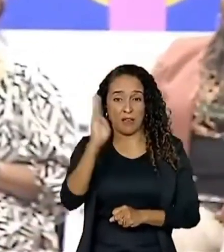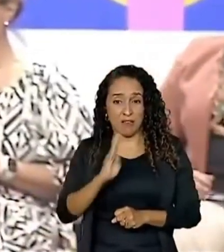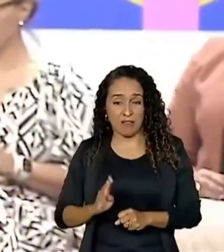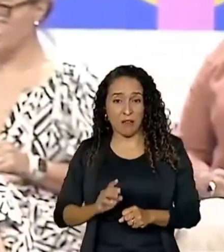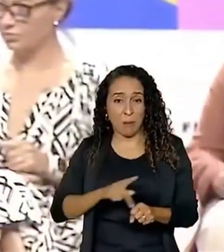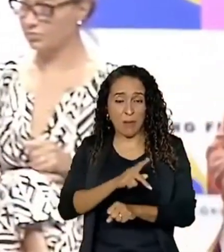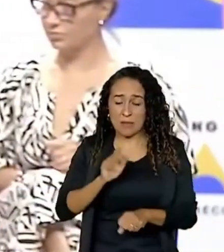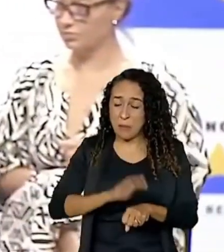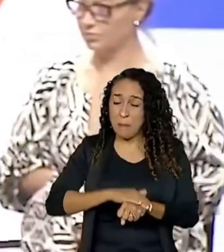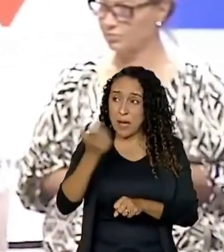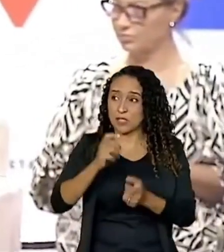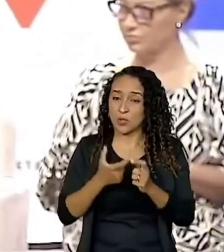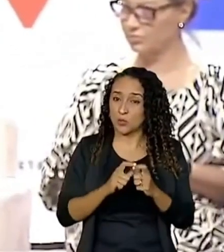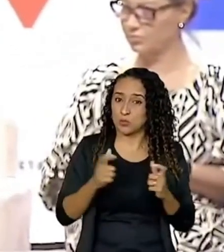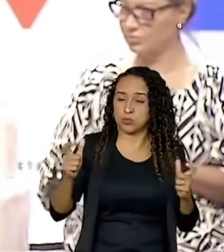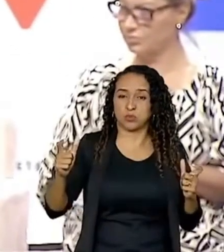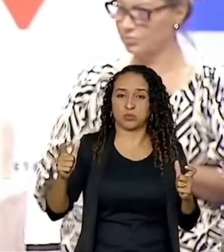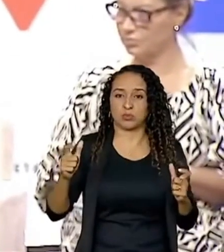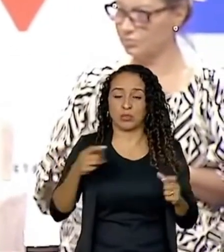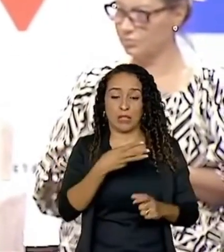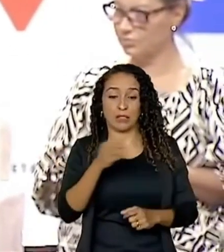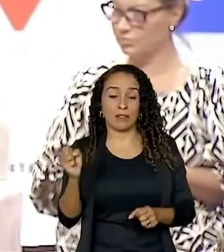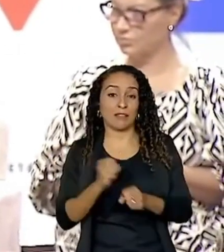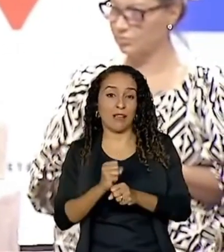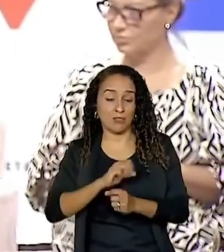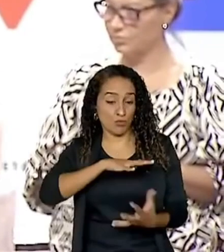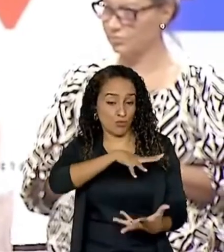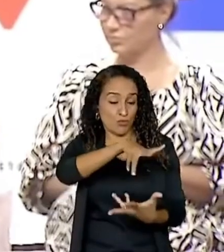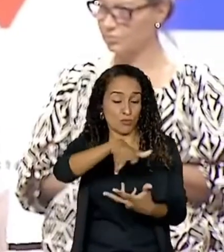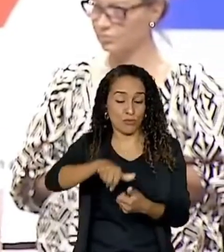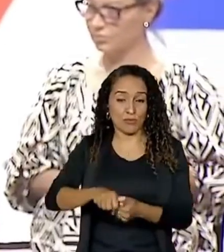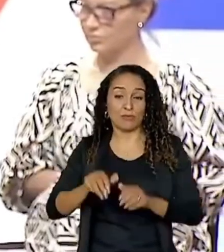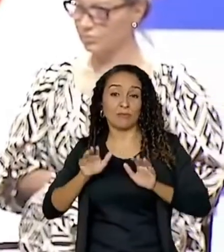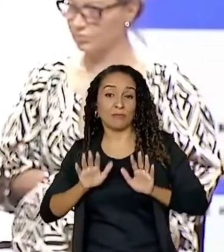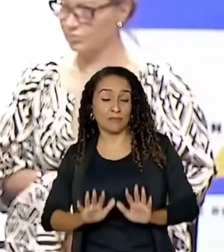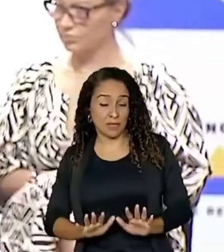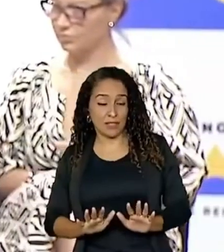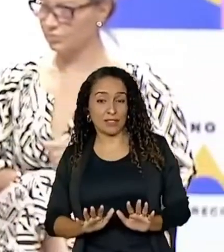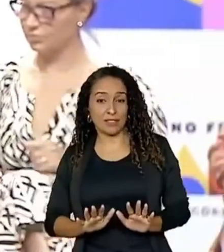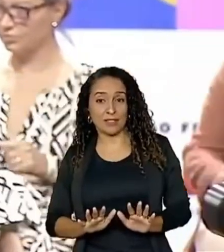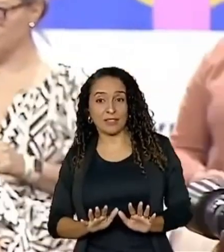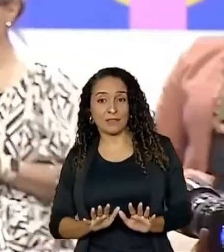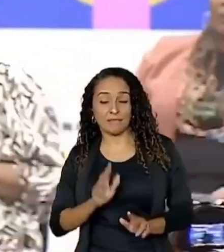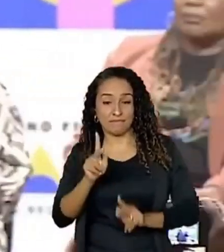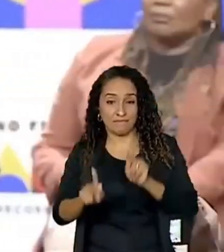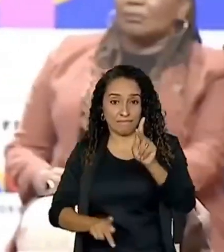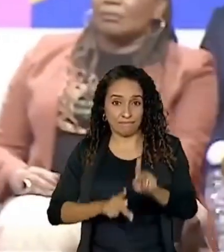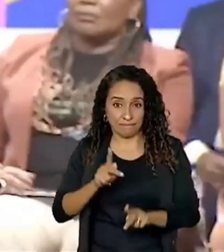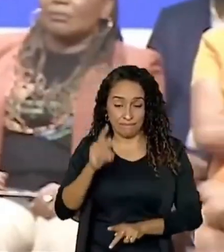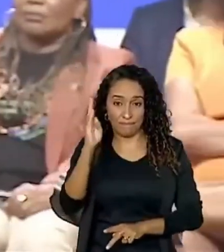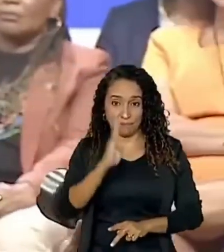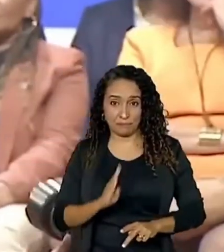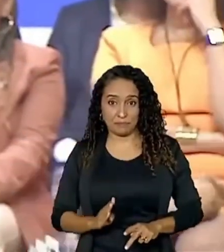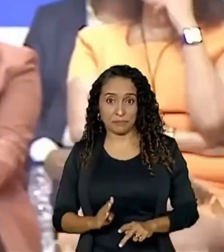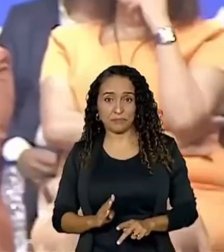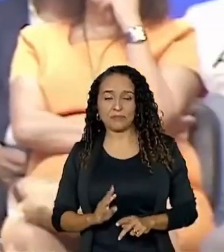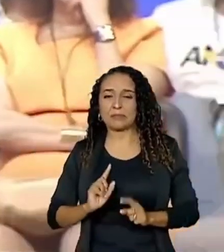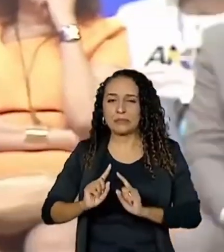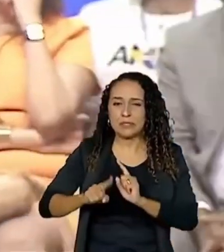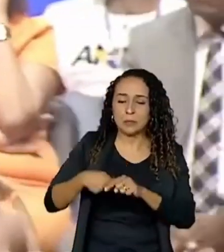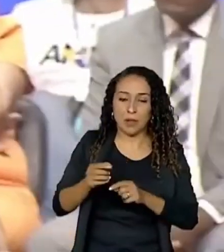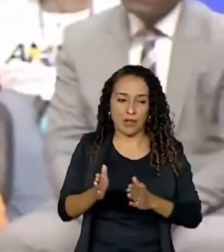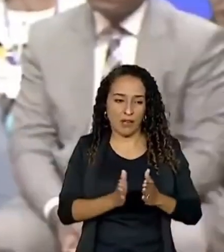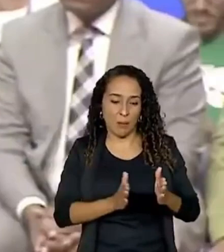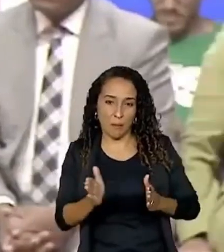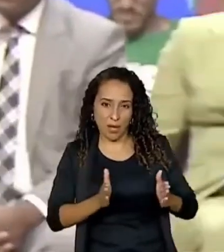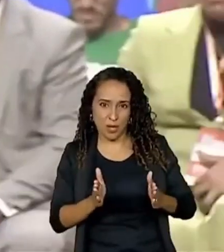mais cresceu em 30 anos no mundo. Entretanto, o povo brasileiro, depois desse